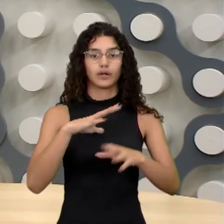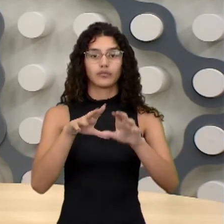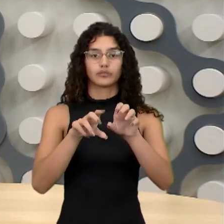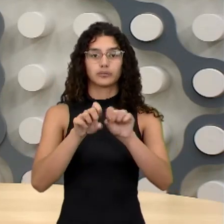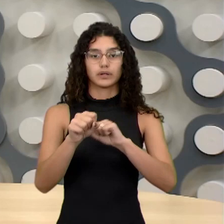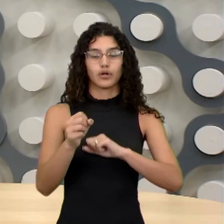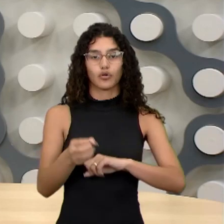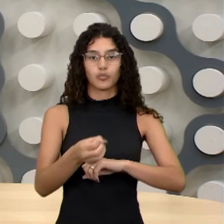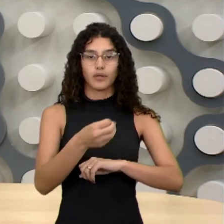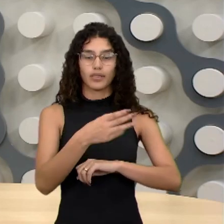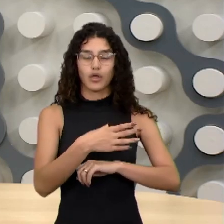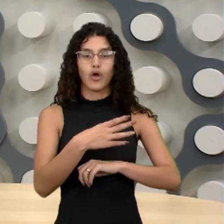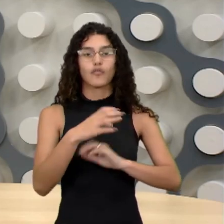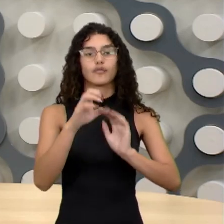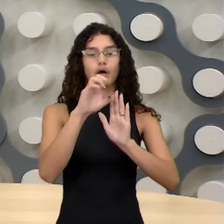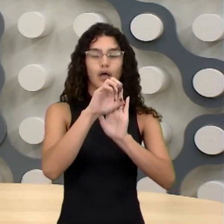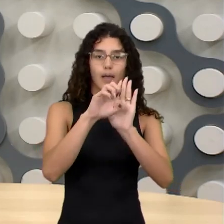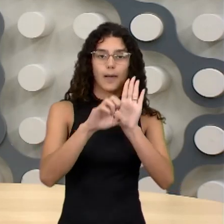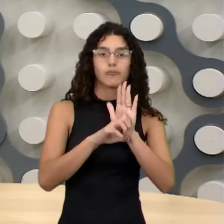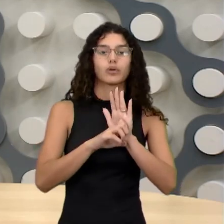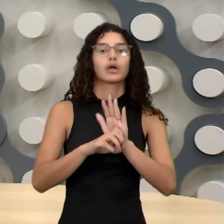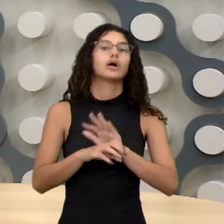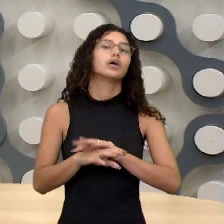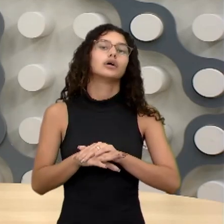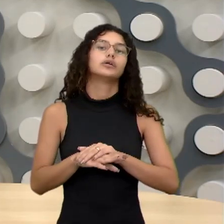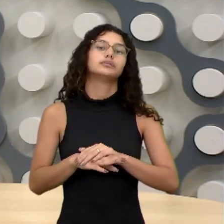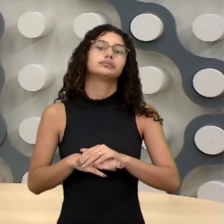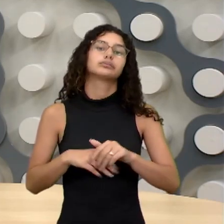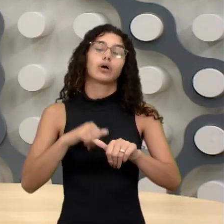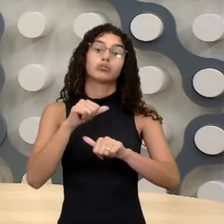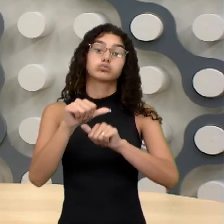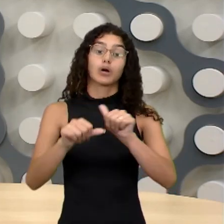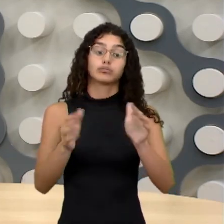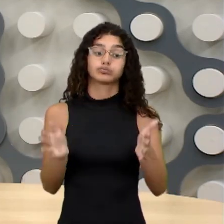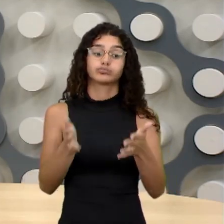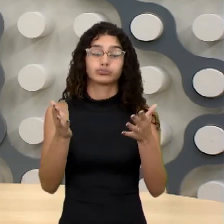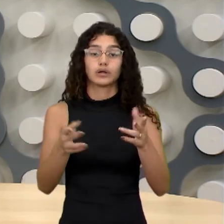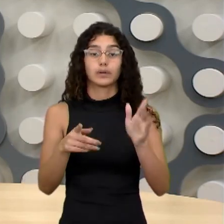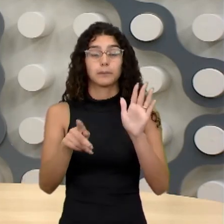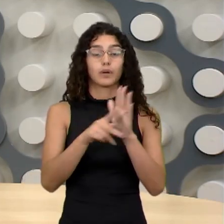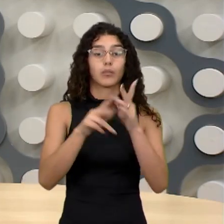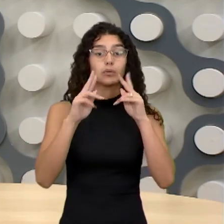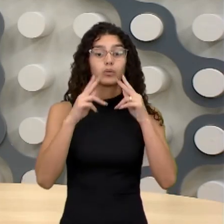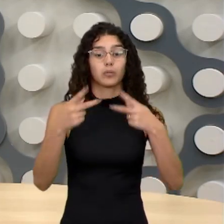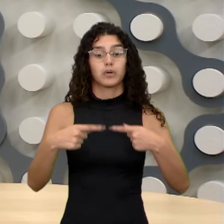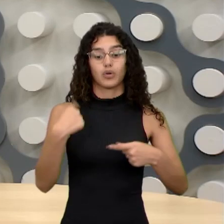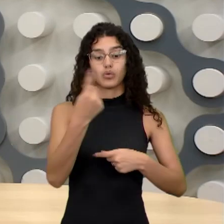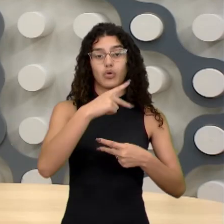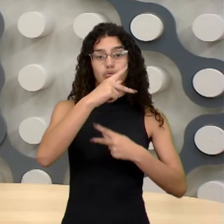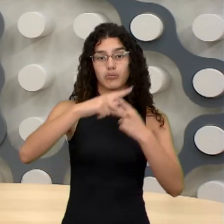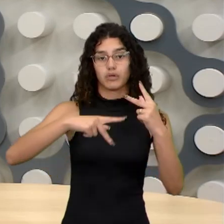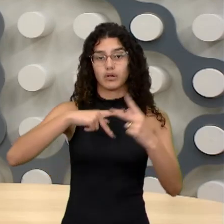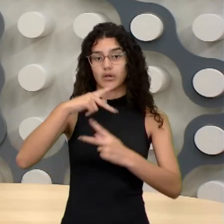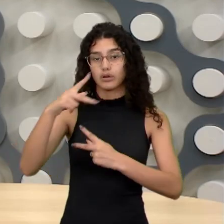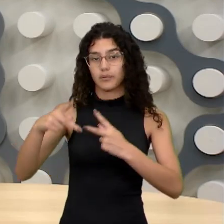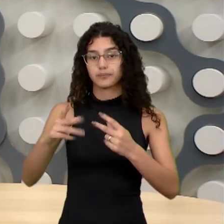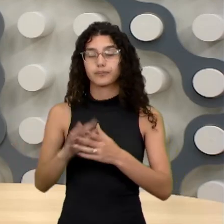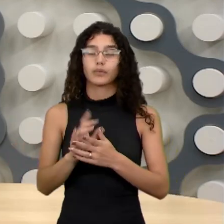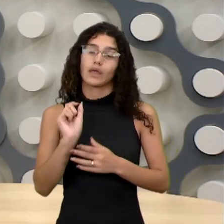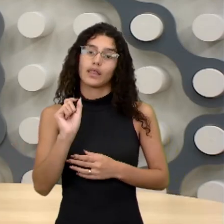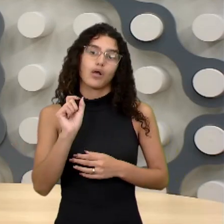de uma nova época, na época antropoceno, pela grande influência do ser humano no nosso planeta. Uma coisa